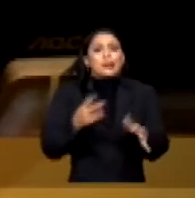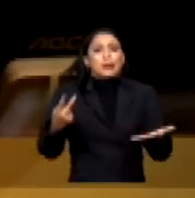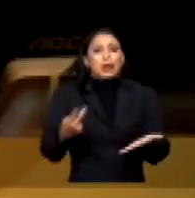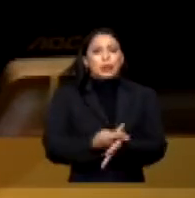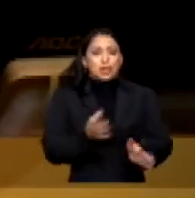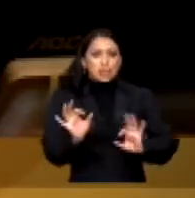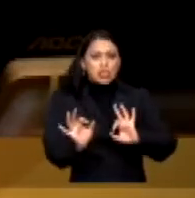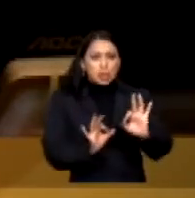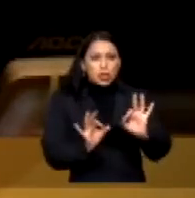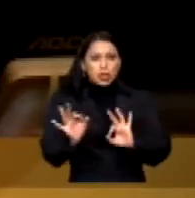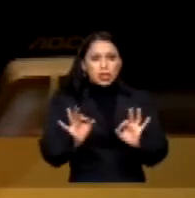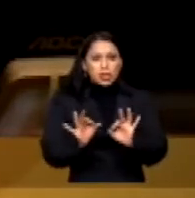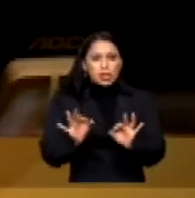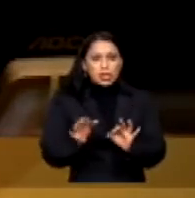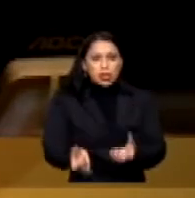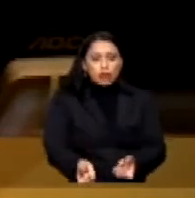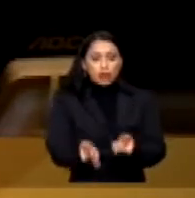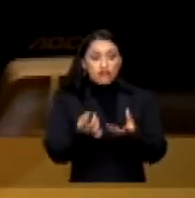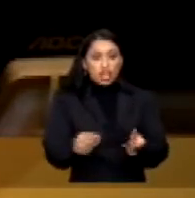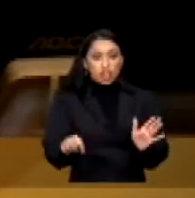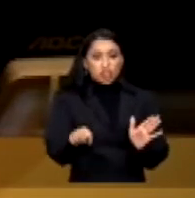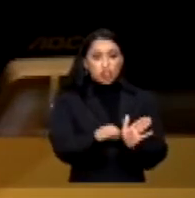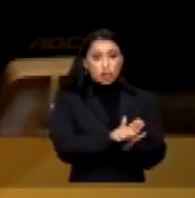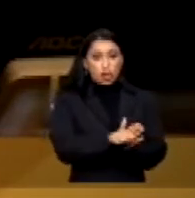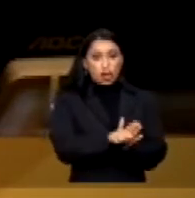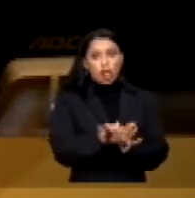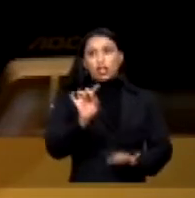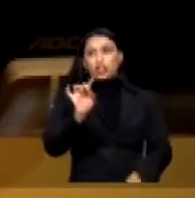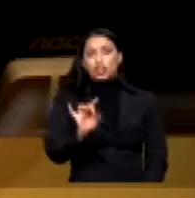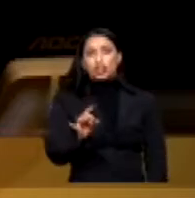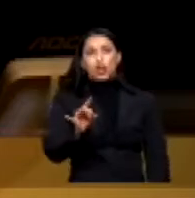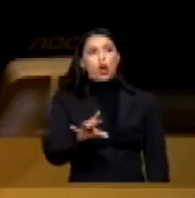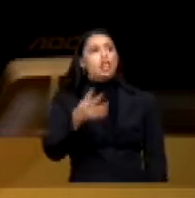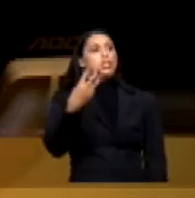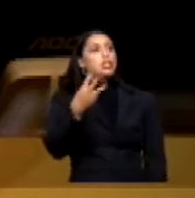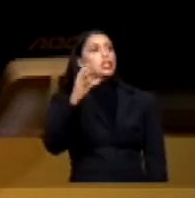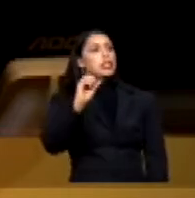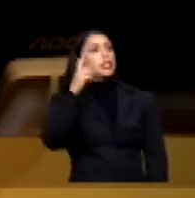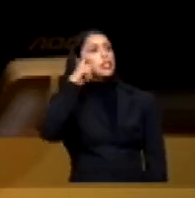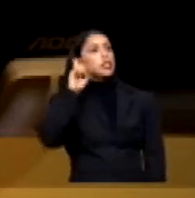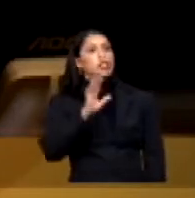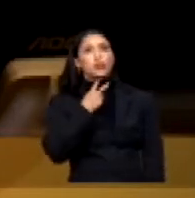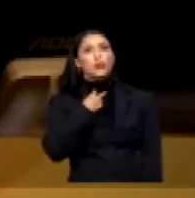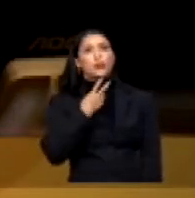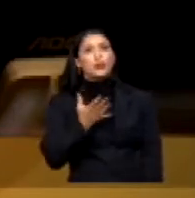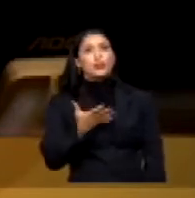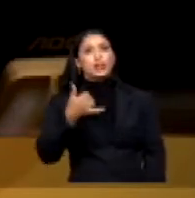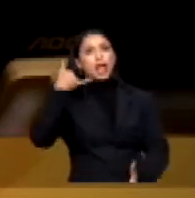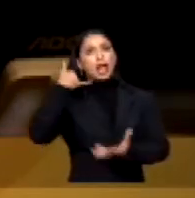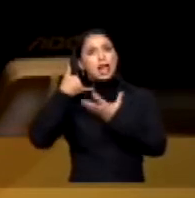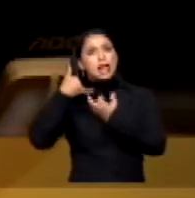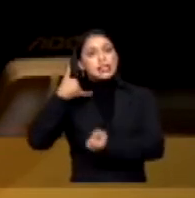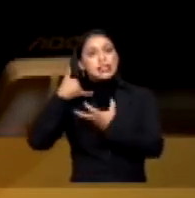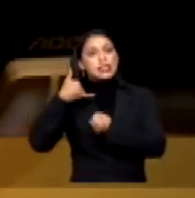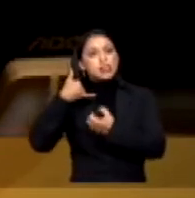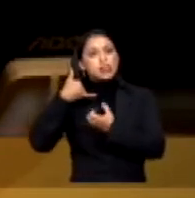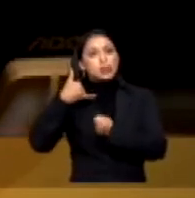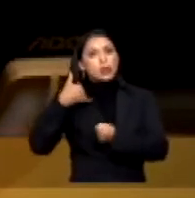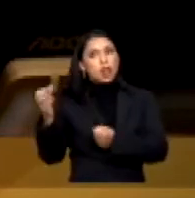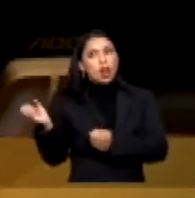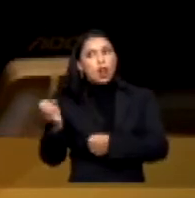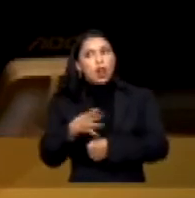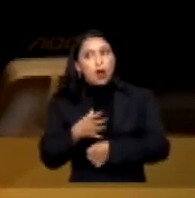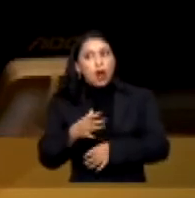funcione essa organização de tráfico de drogas, ela só poderá ser escutada 30 dias. Por mais que nas escutas vamos